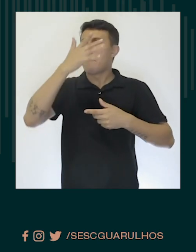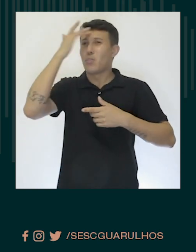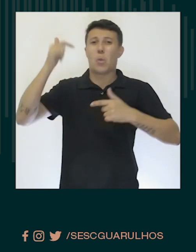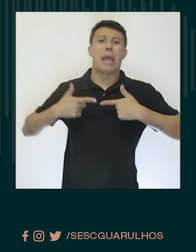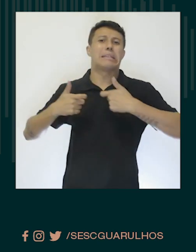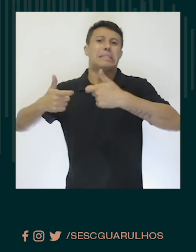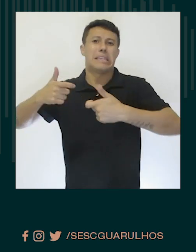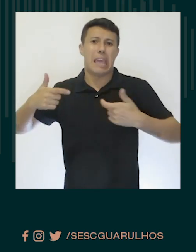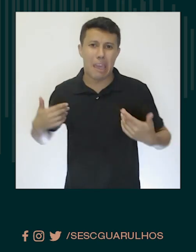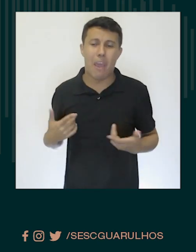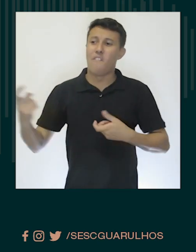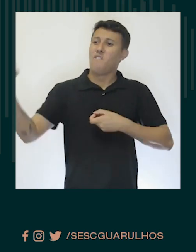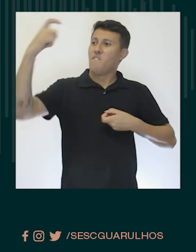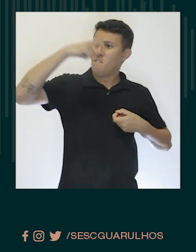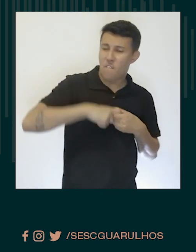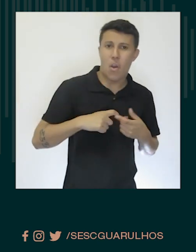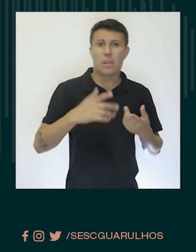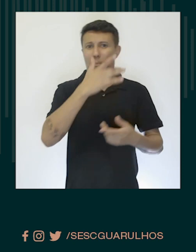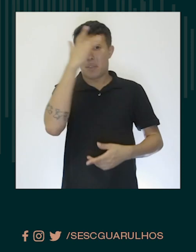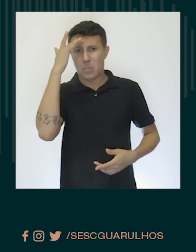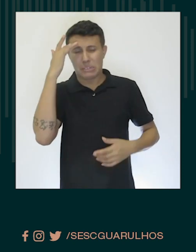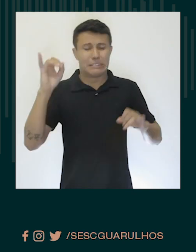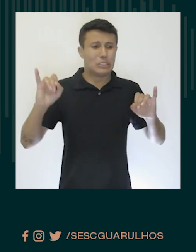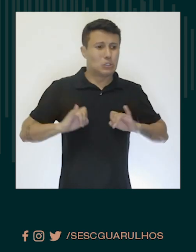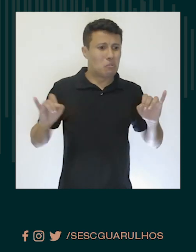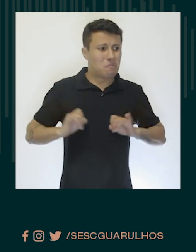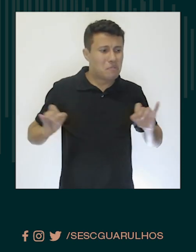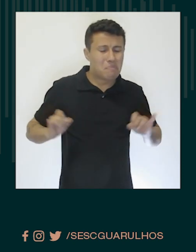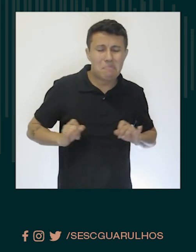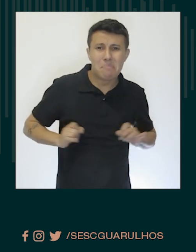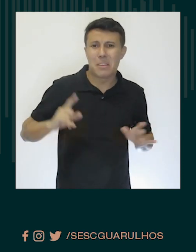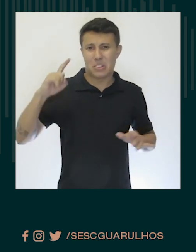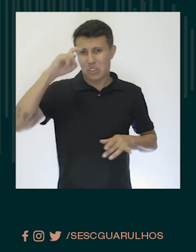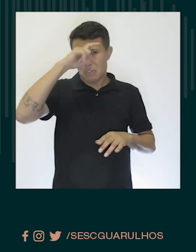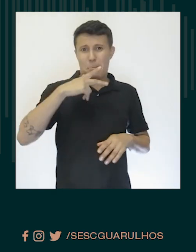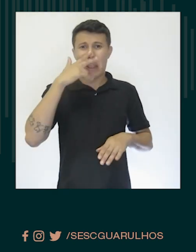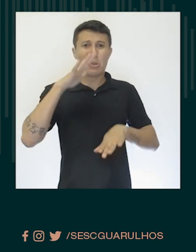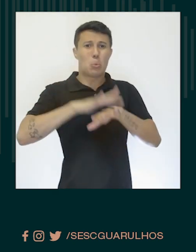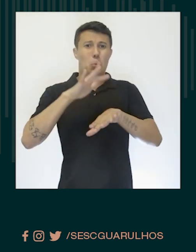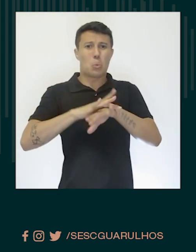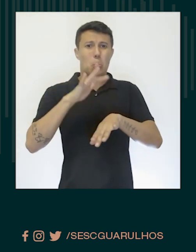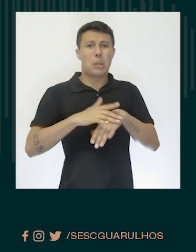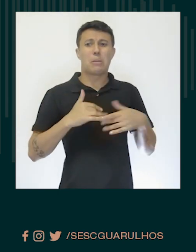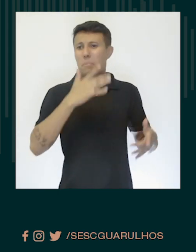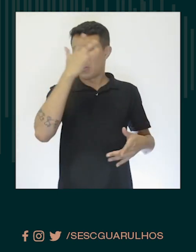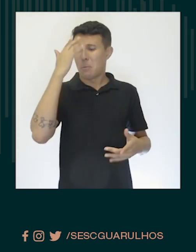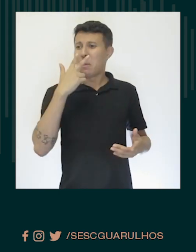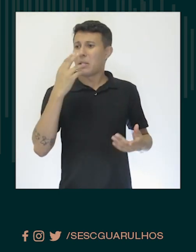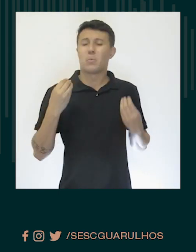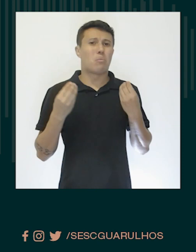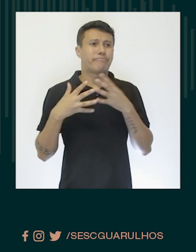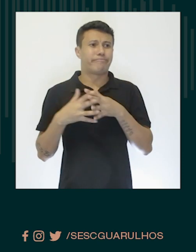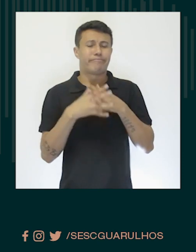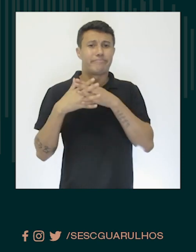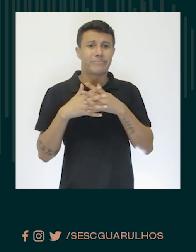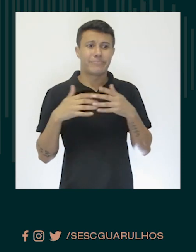situação muito difícil, vários de nós. É, ficou doente, tá ligado? Algumas pessoas perderam entes queridos. E isso é muito